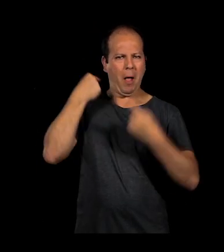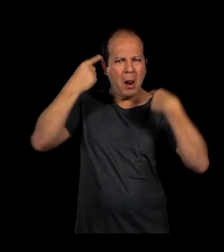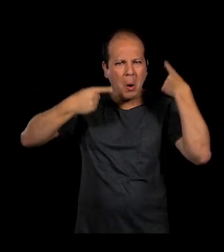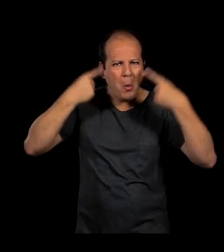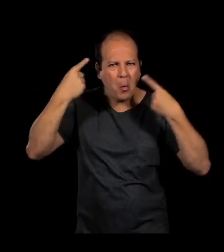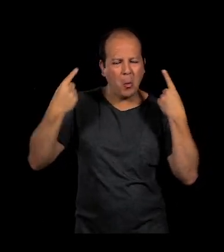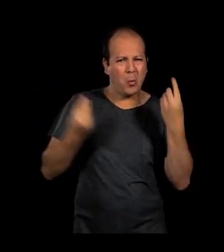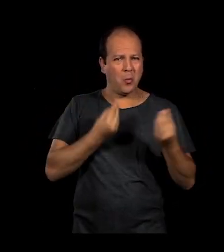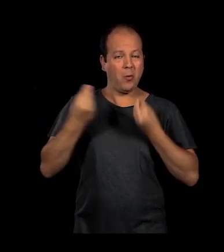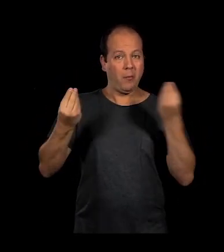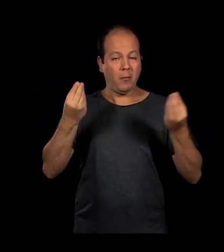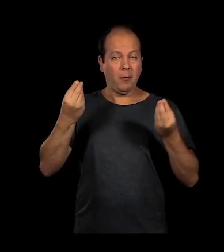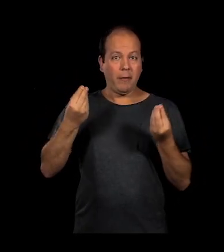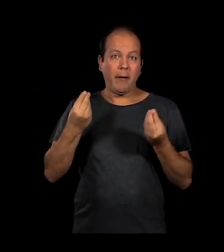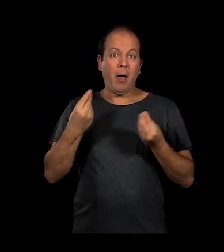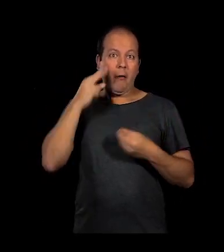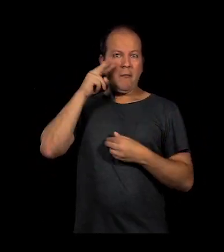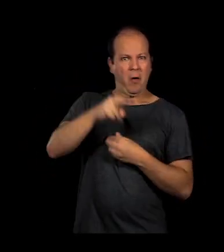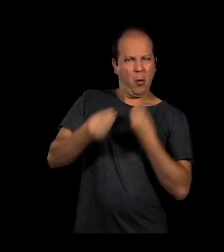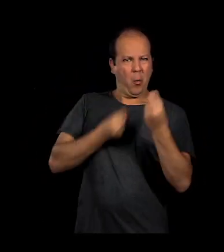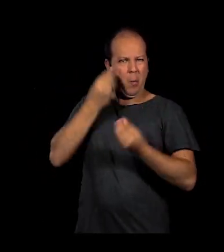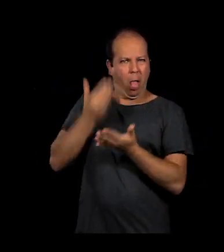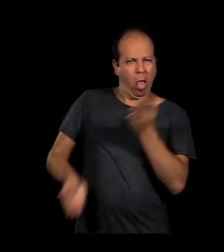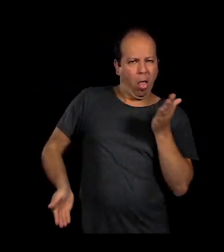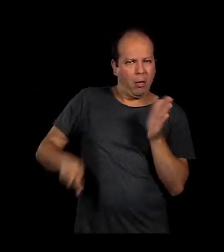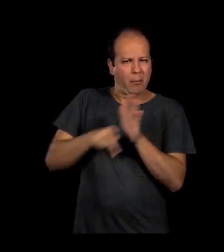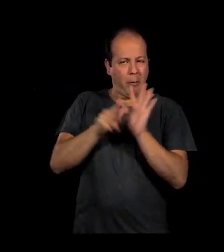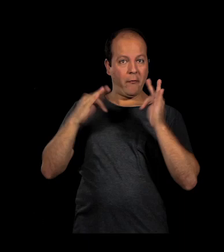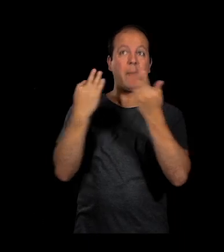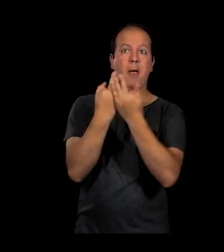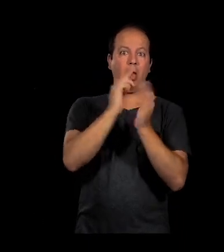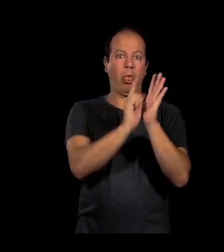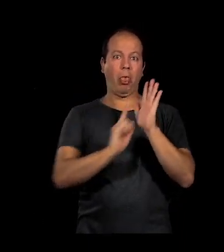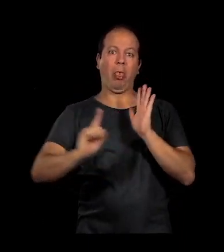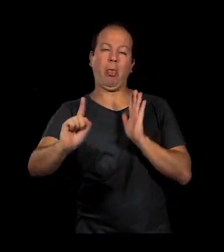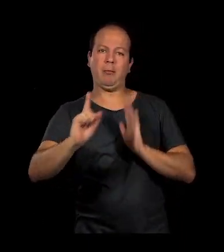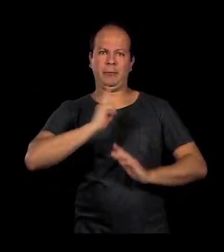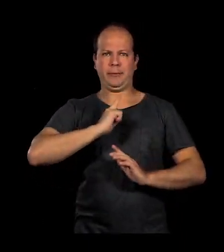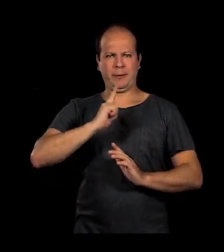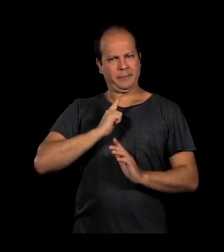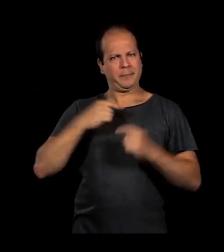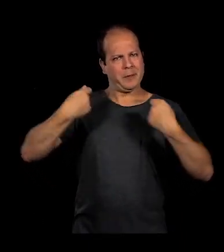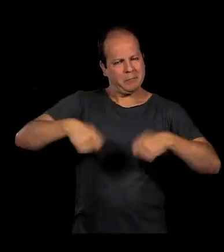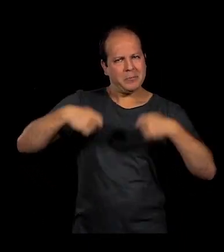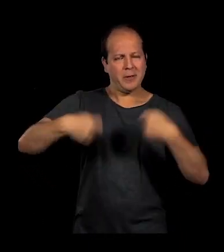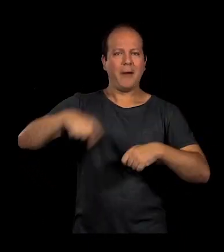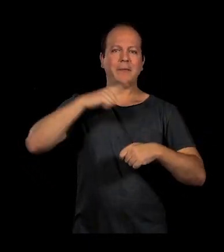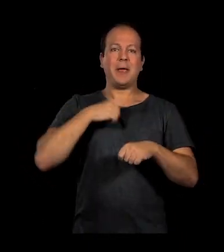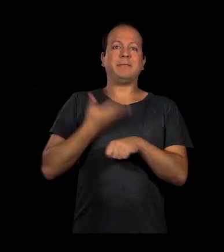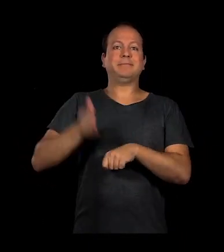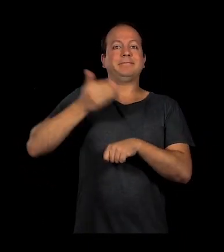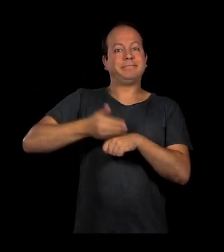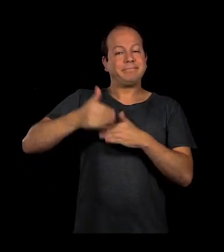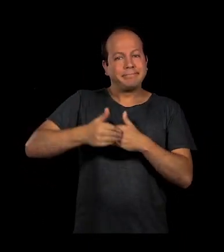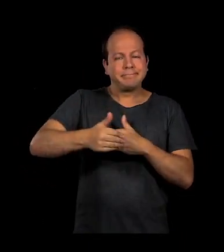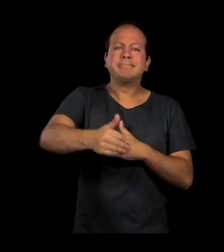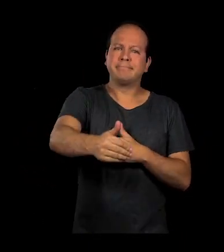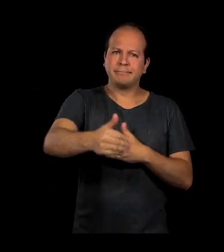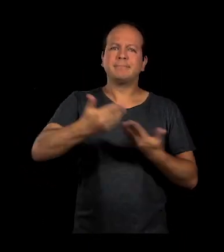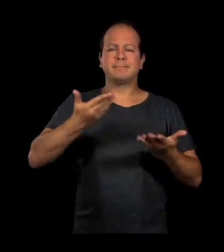um louco eu era visto como ovelha negra da família porque porque deixei que só um tinha que ter uma uma atividade